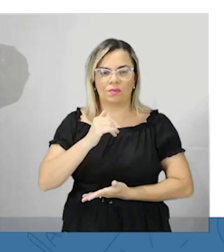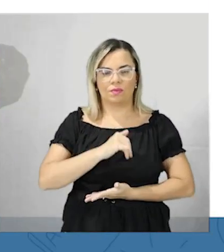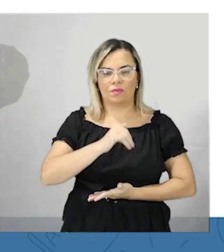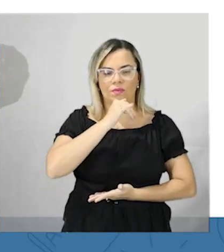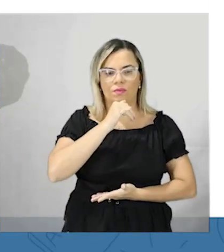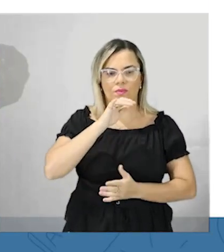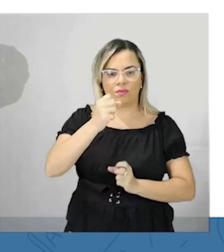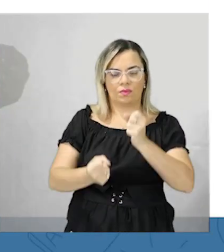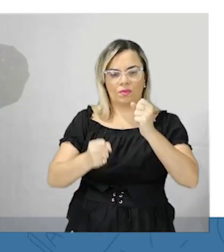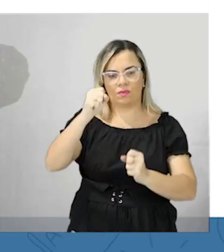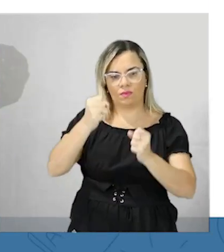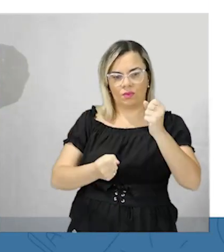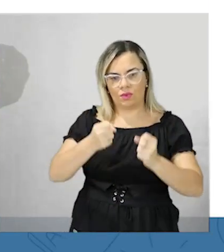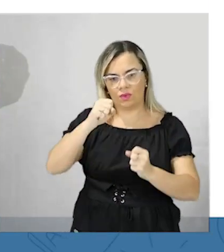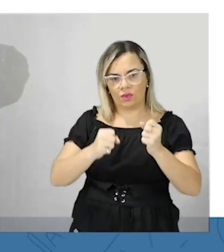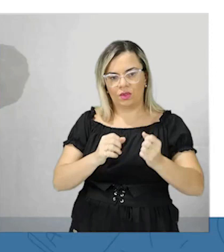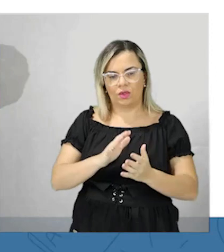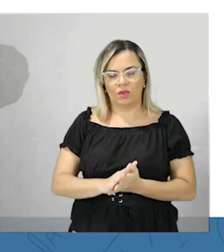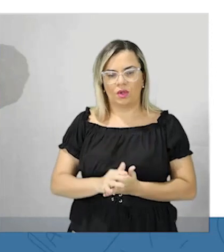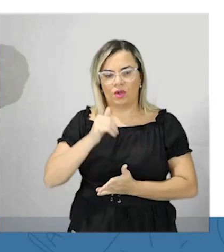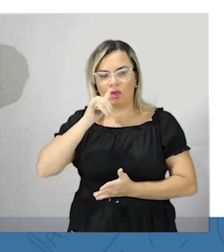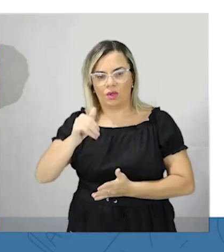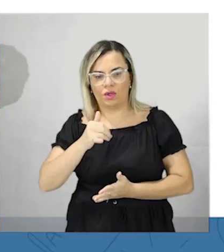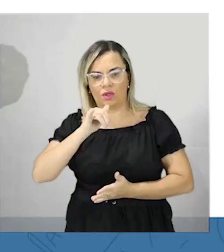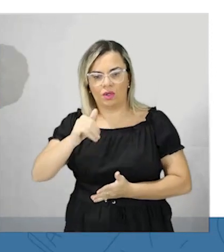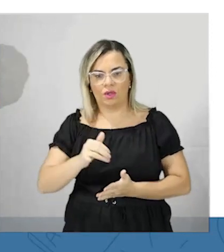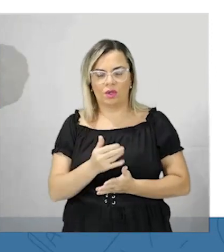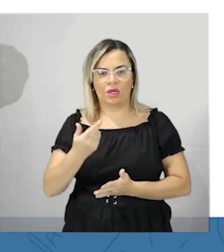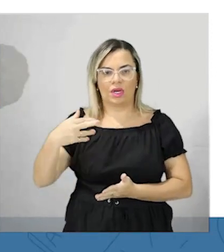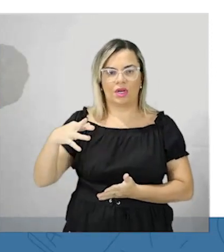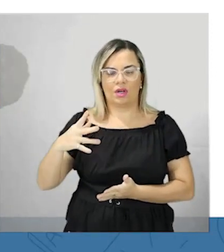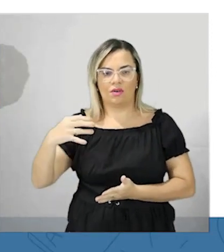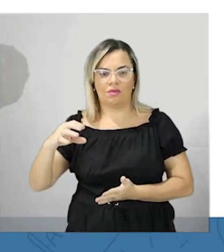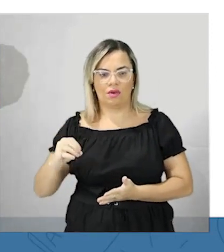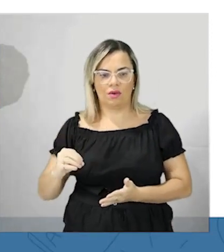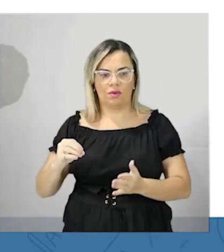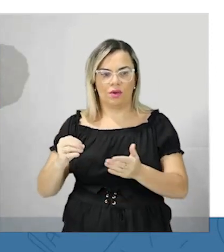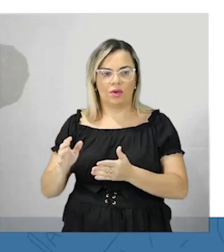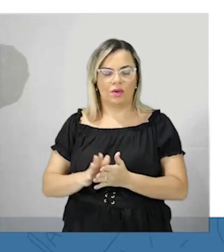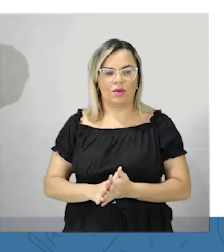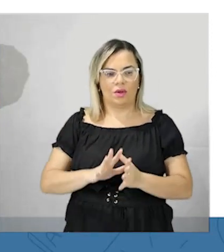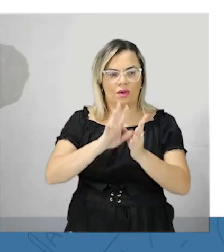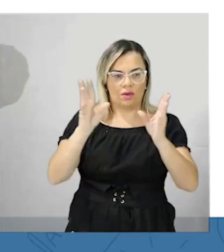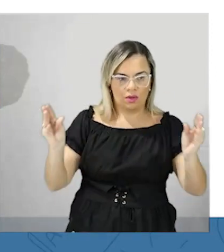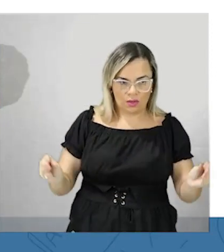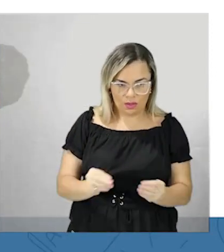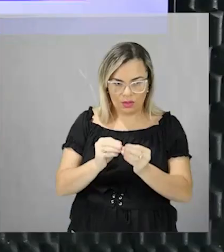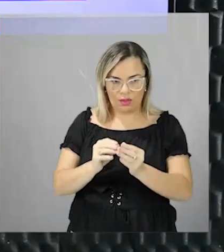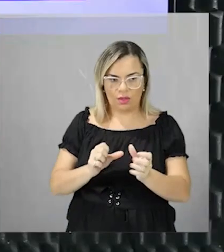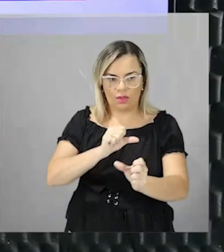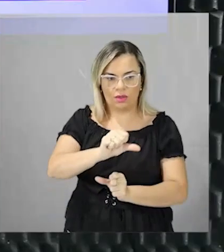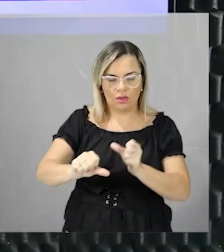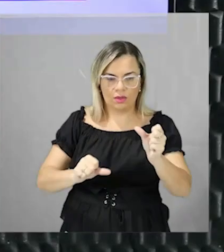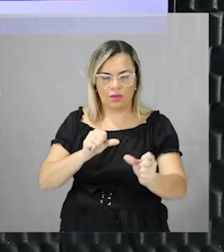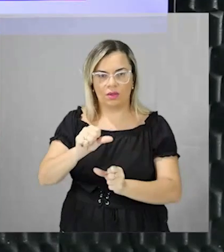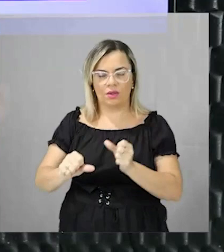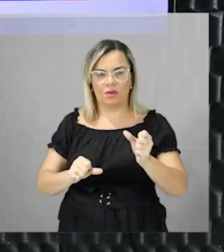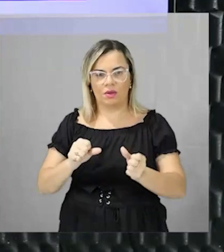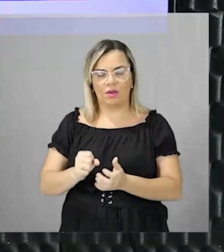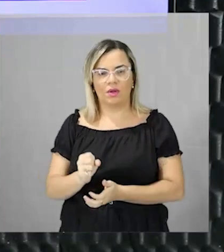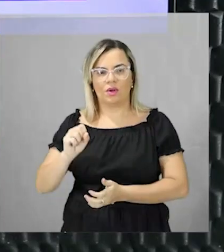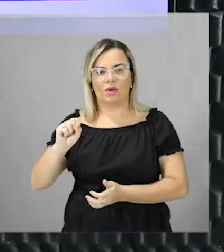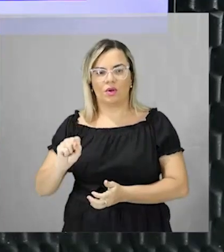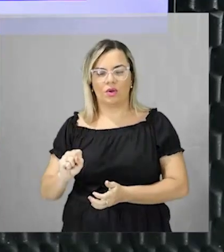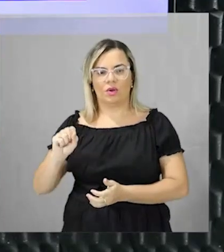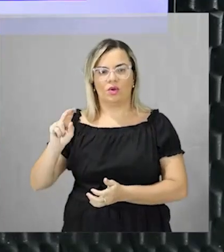aí na indústria para a geração de energia. E por último, tu tem as rochas metamórficas, que se transformam, né? Viram o super saiyajin